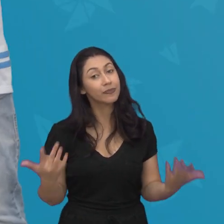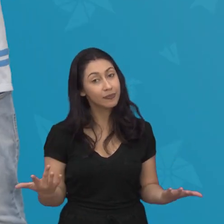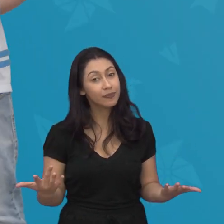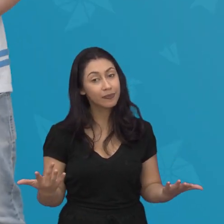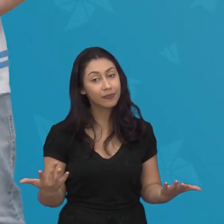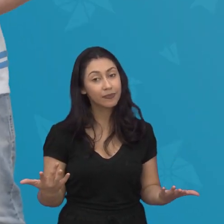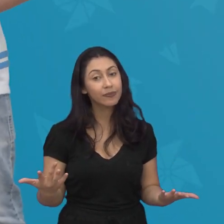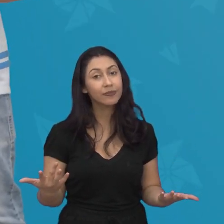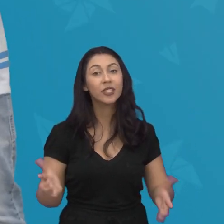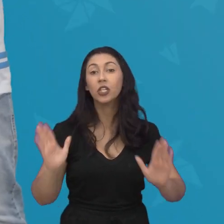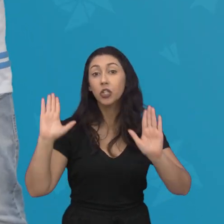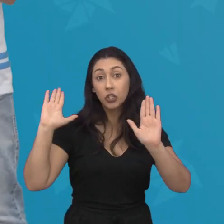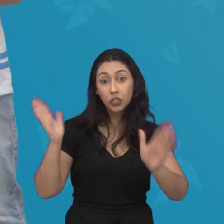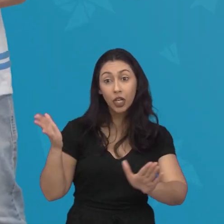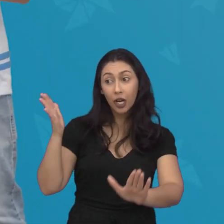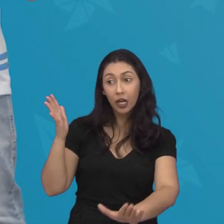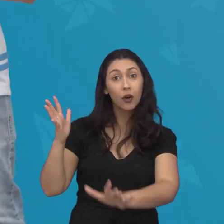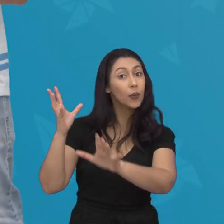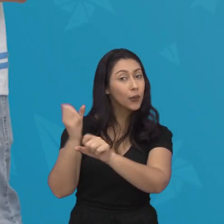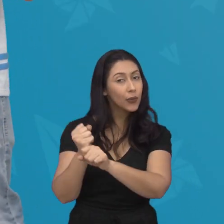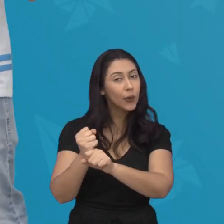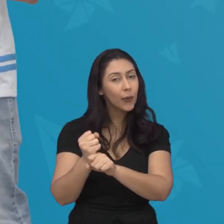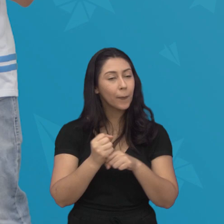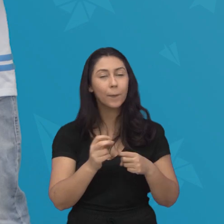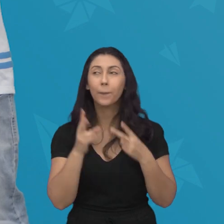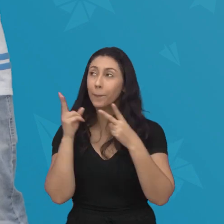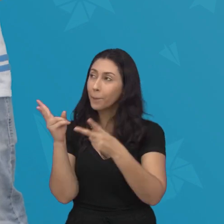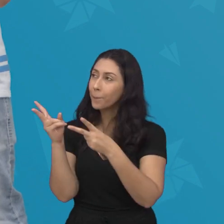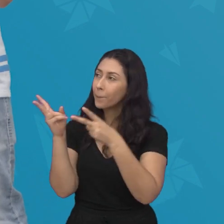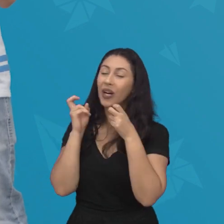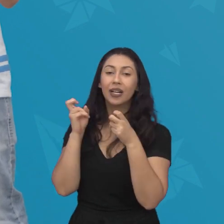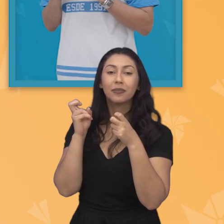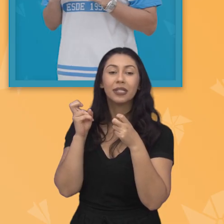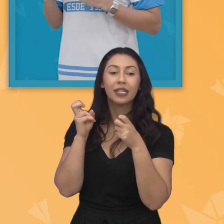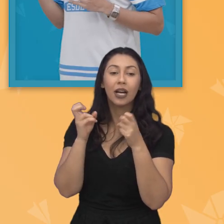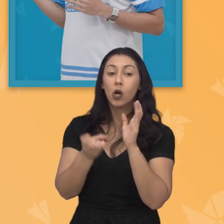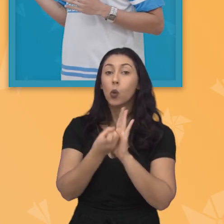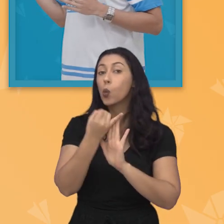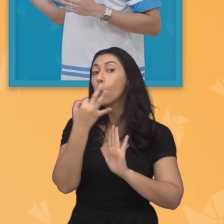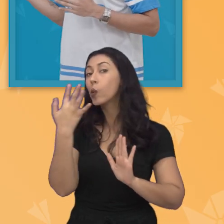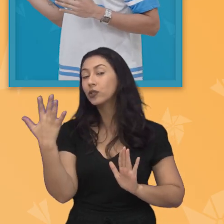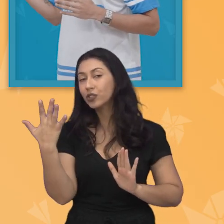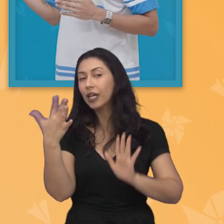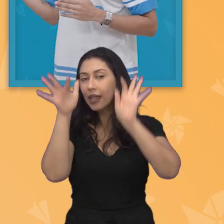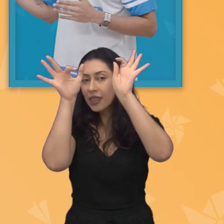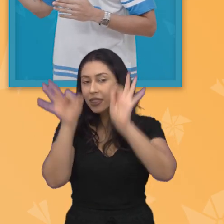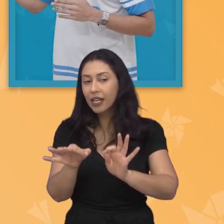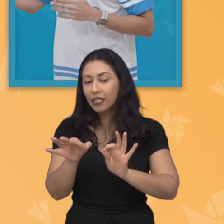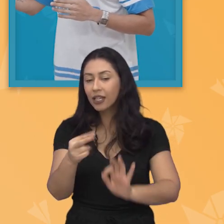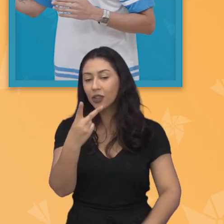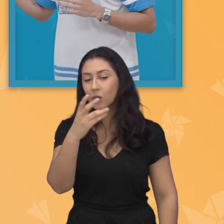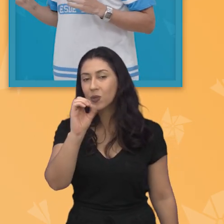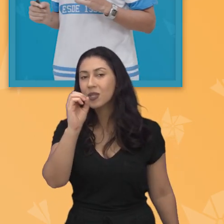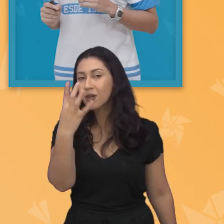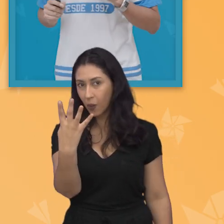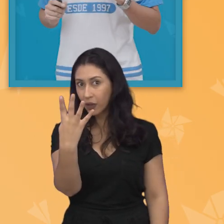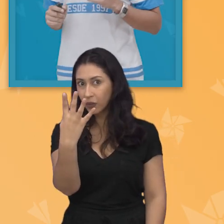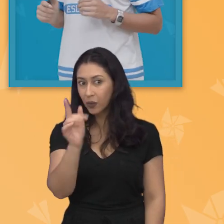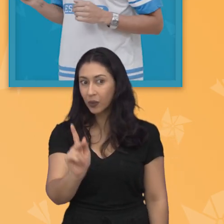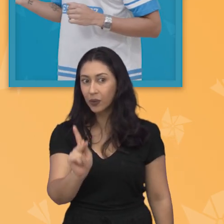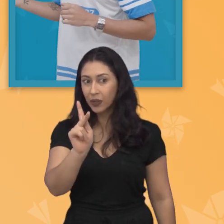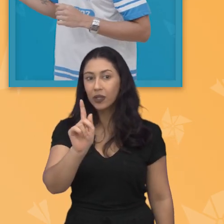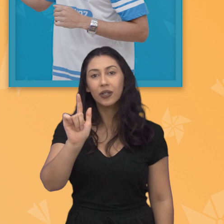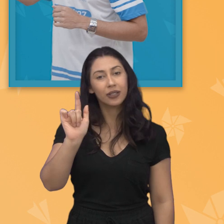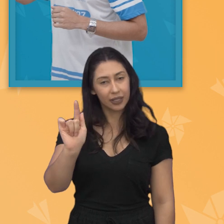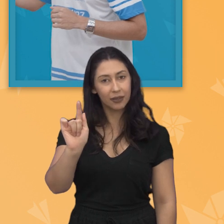Bom, depois de a gente ter calculado aqui na lousa, a gente chegou que a quantidade necessária são